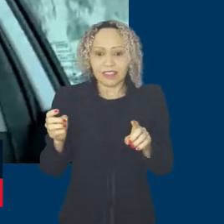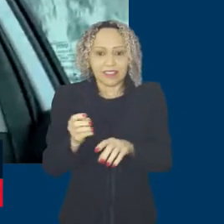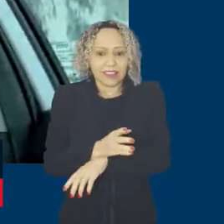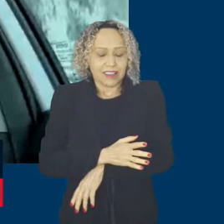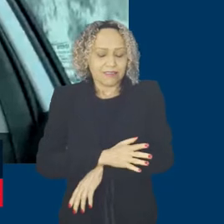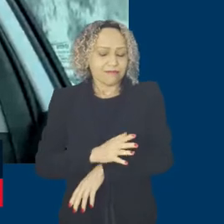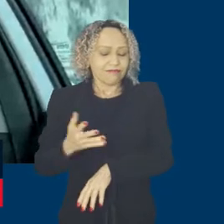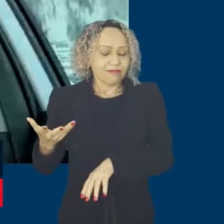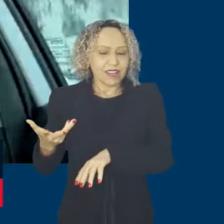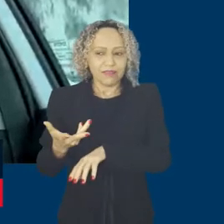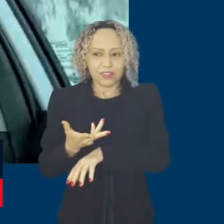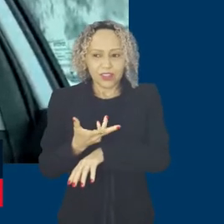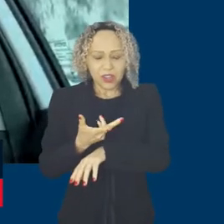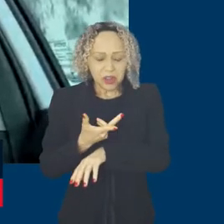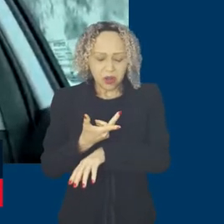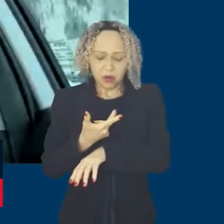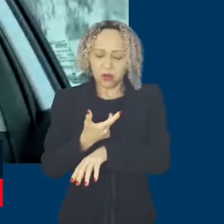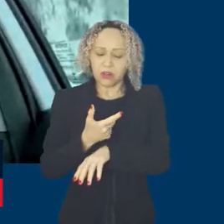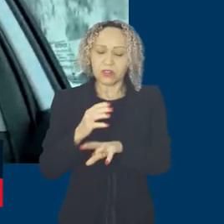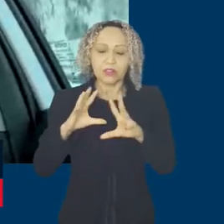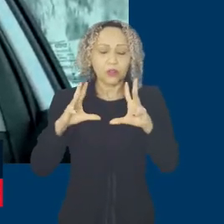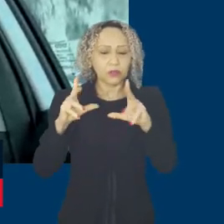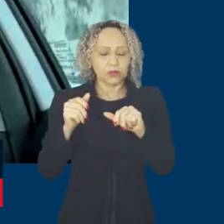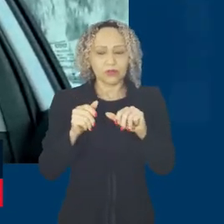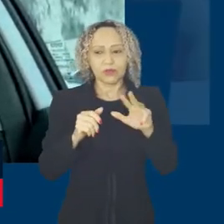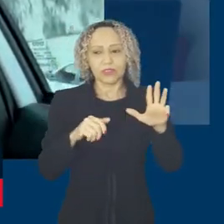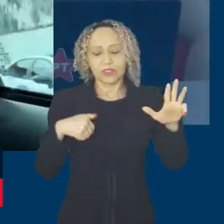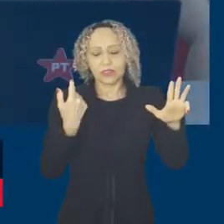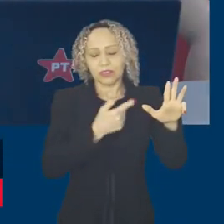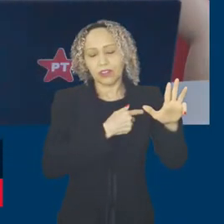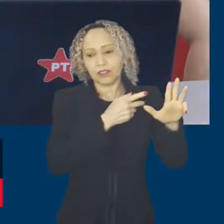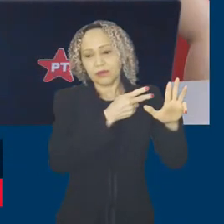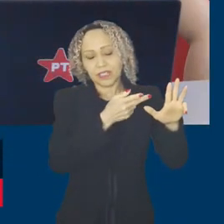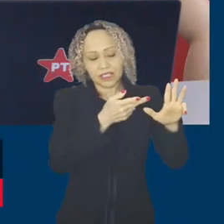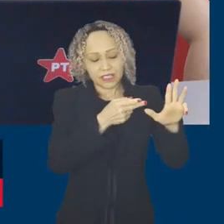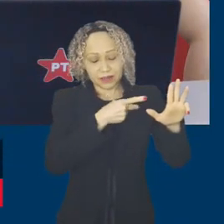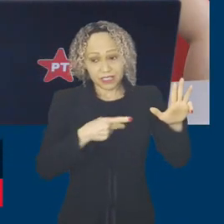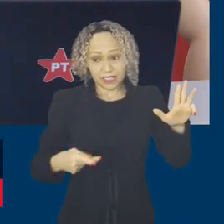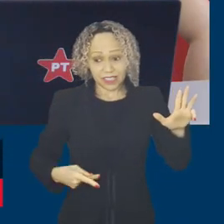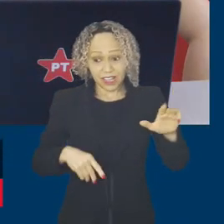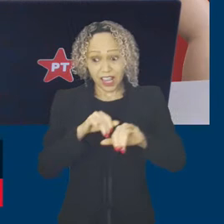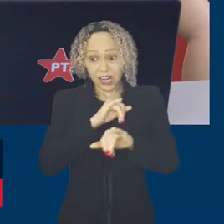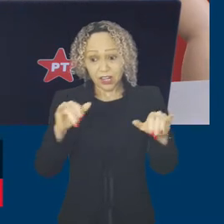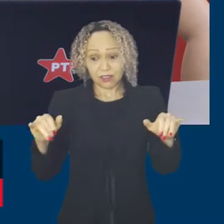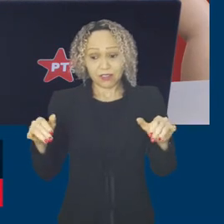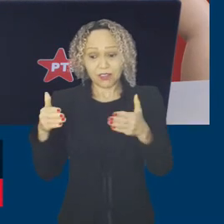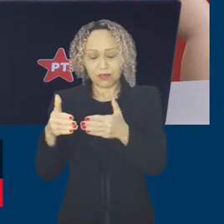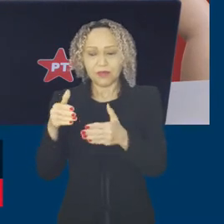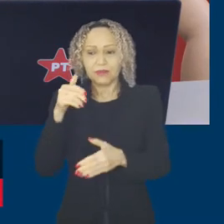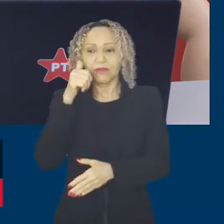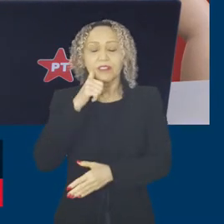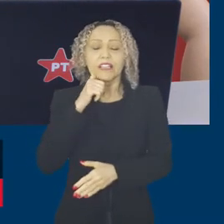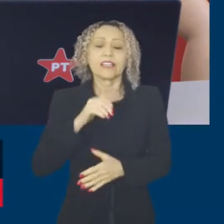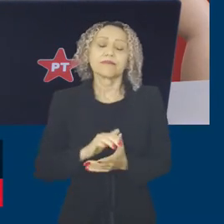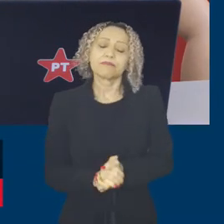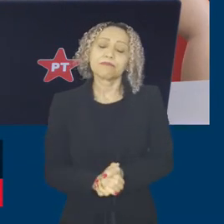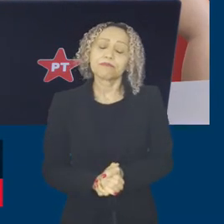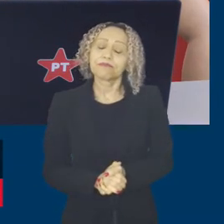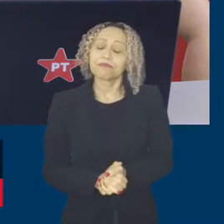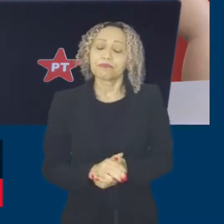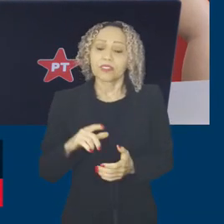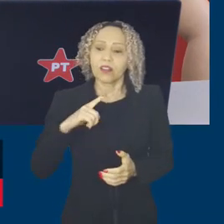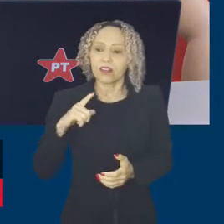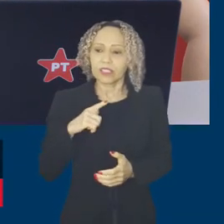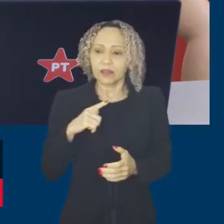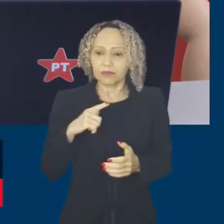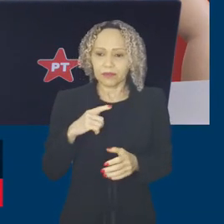nosso presidente anunciou para nós mulheres. Maravilha, Anne. A gente tem o WhatsApp, vou pedir para a produção colocar em tela. É